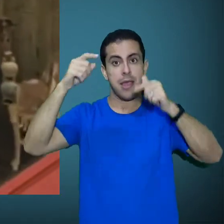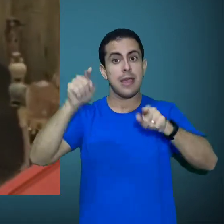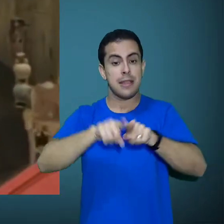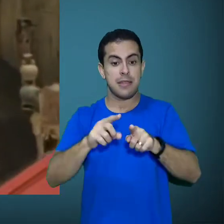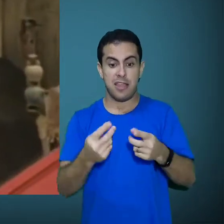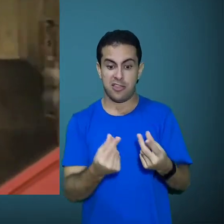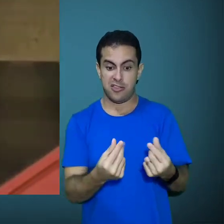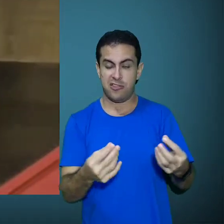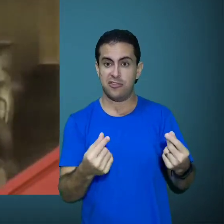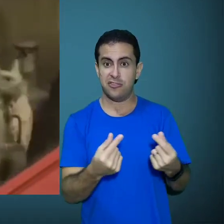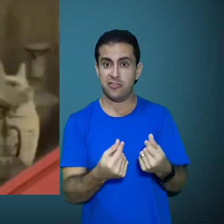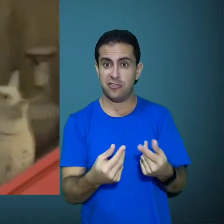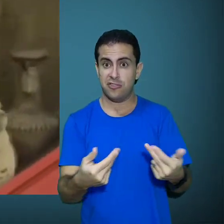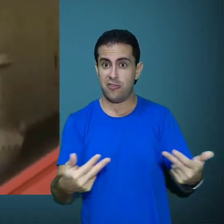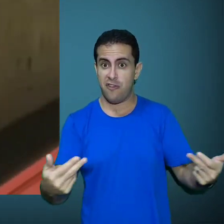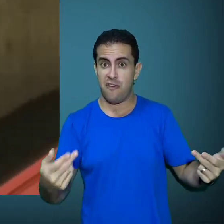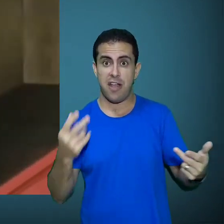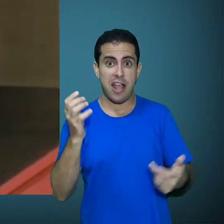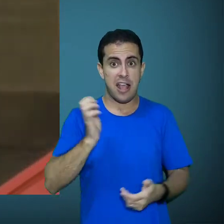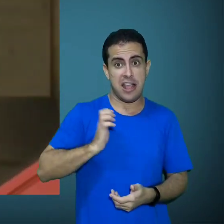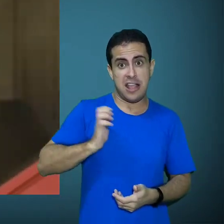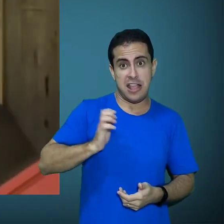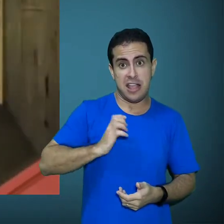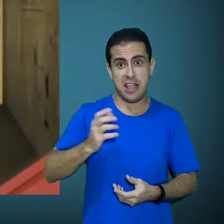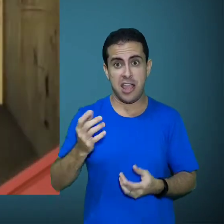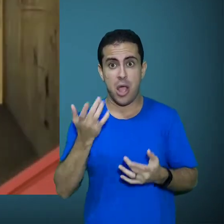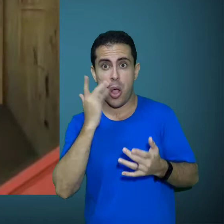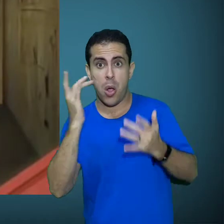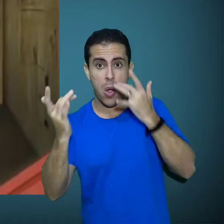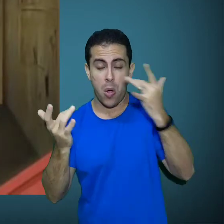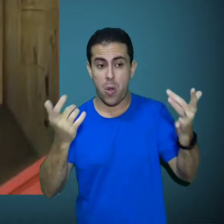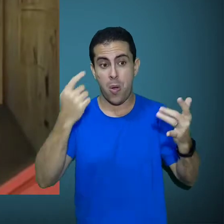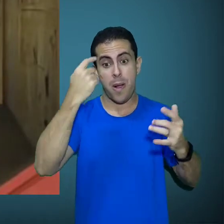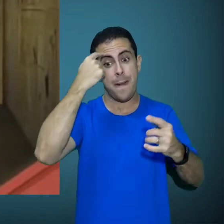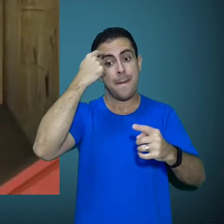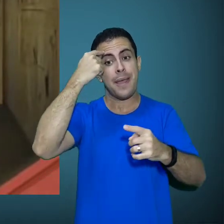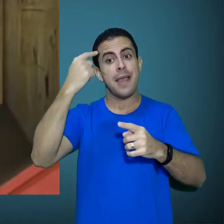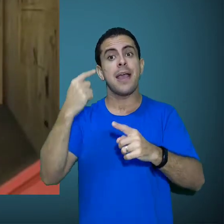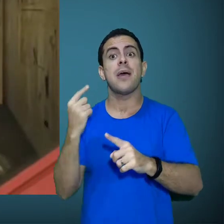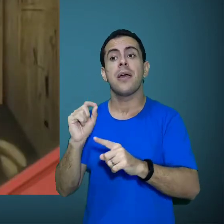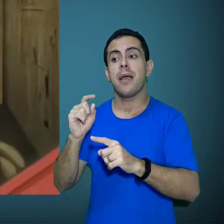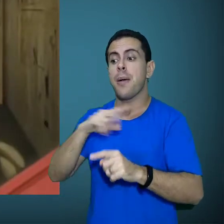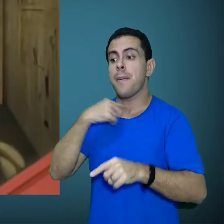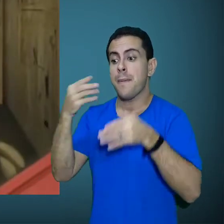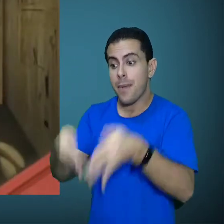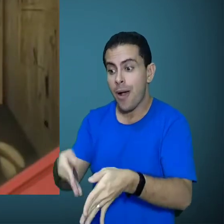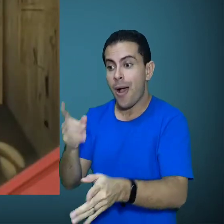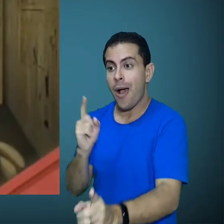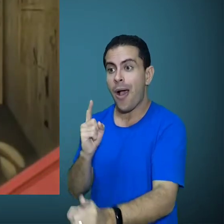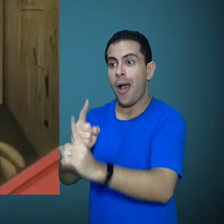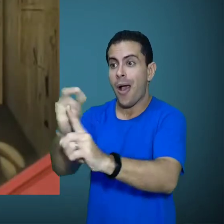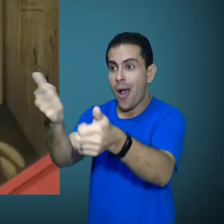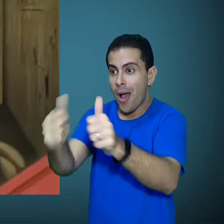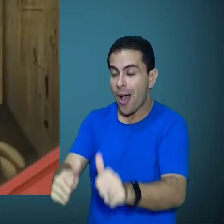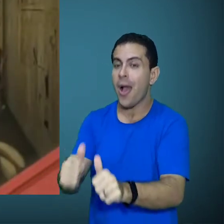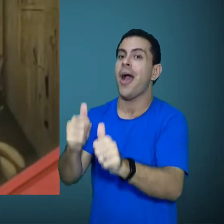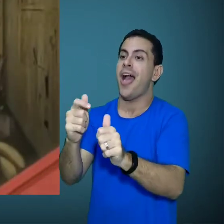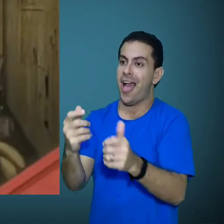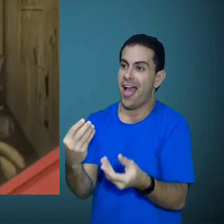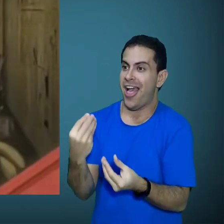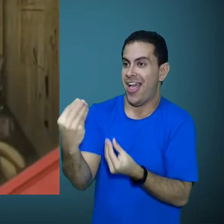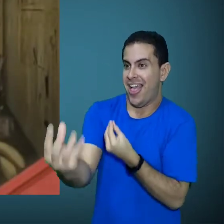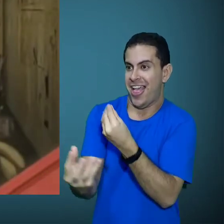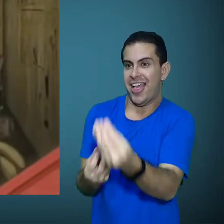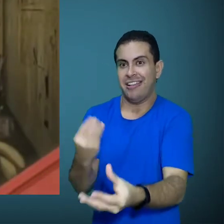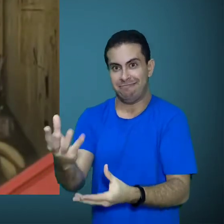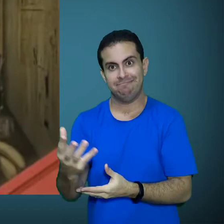os egípcios pensavam que após a morte encontrariam o deus Osíris, então podiam levar qualquer coisa do mundo material. Assim, muitos